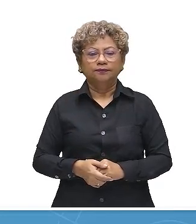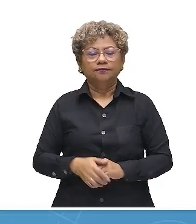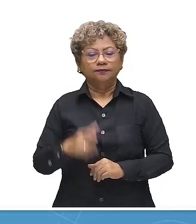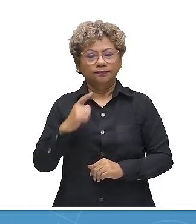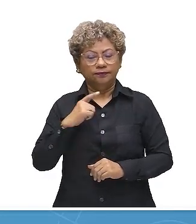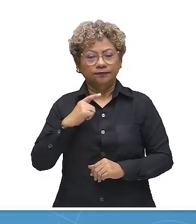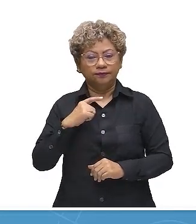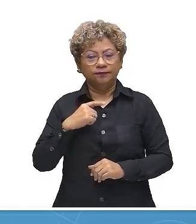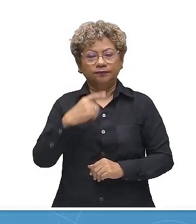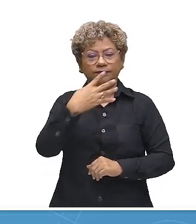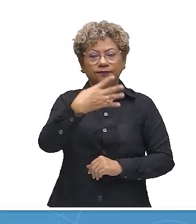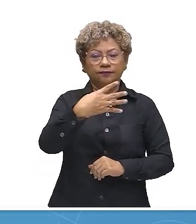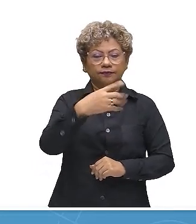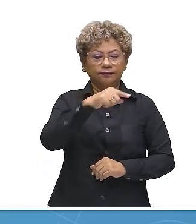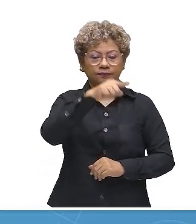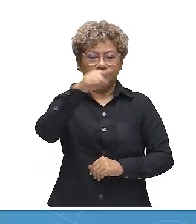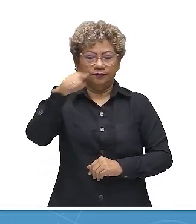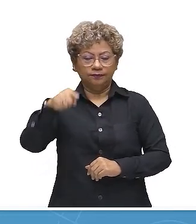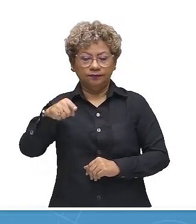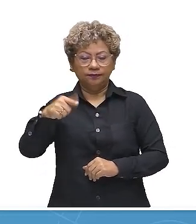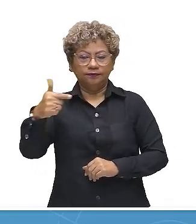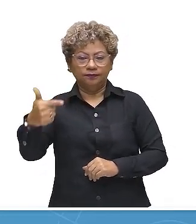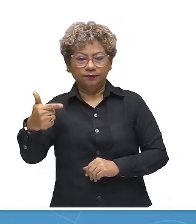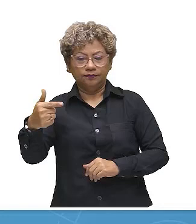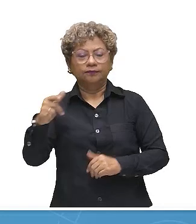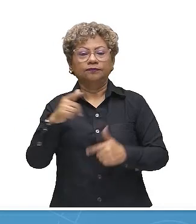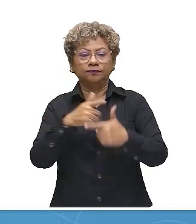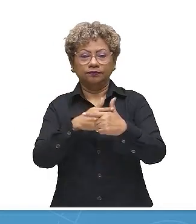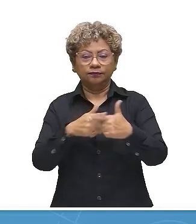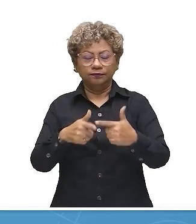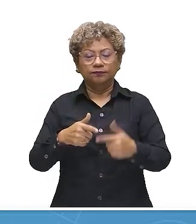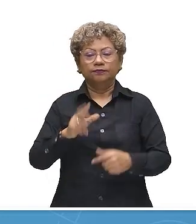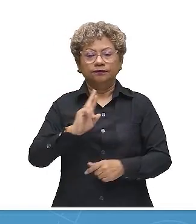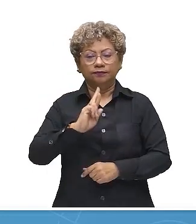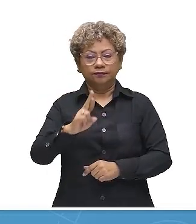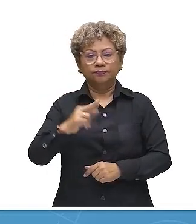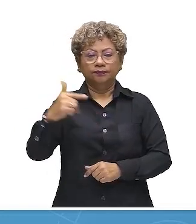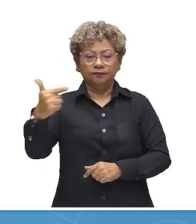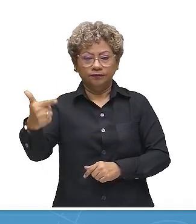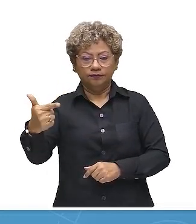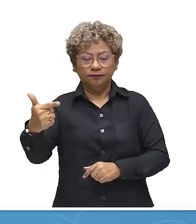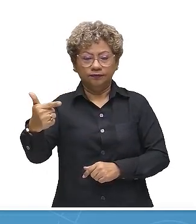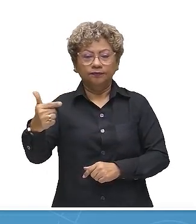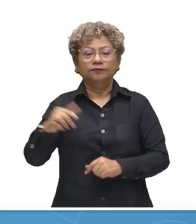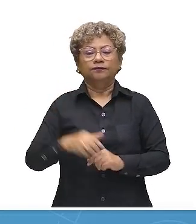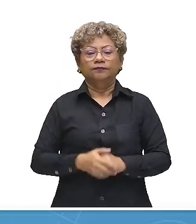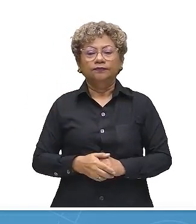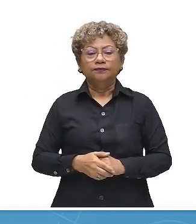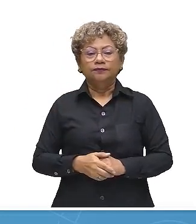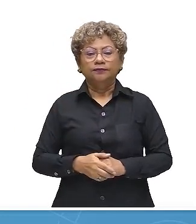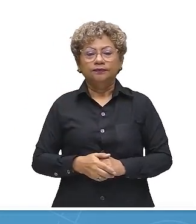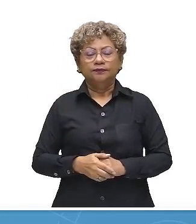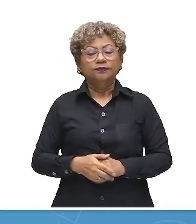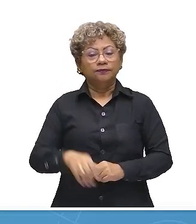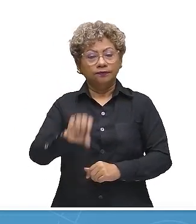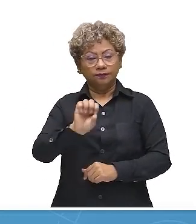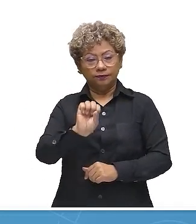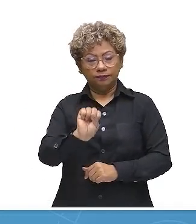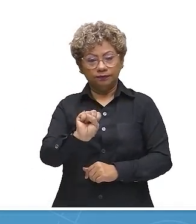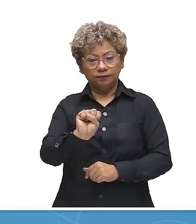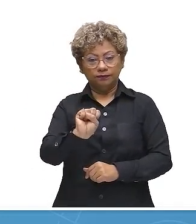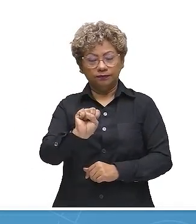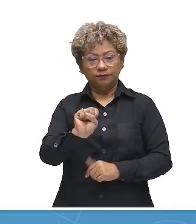Dividir numerador por 2, denominador por 2. E obtive